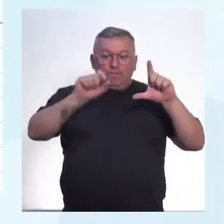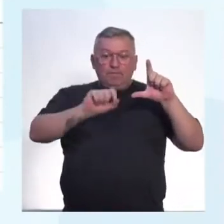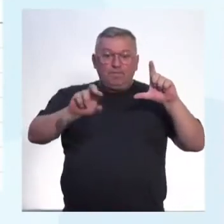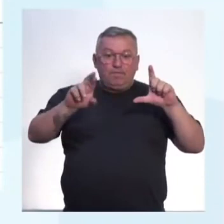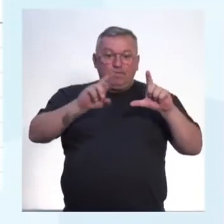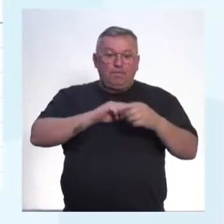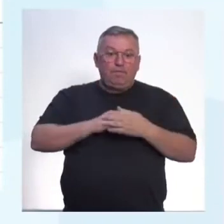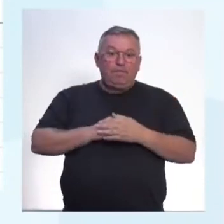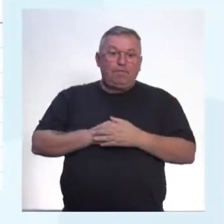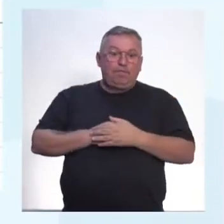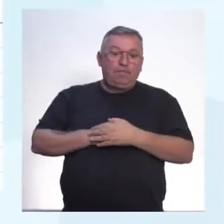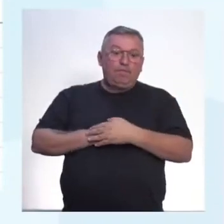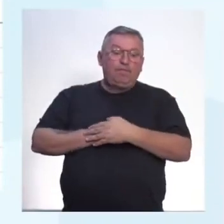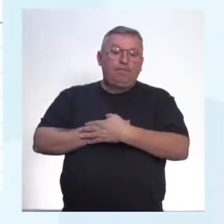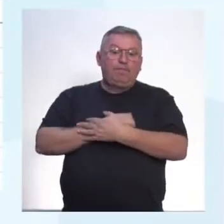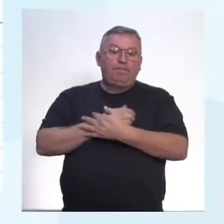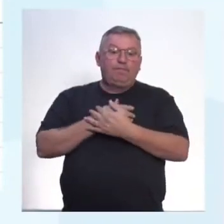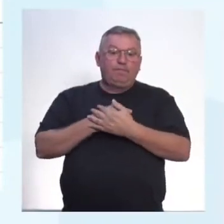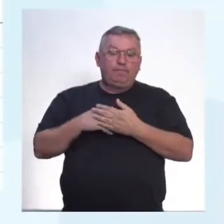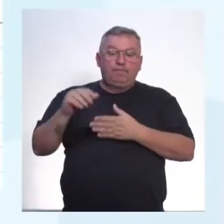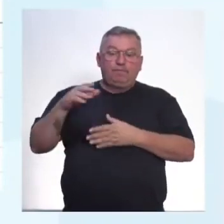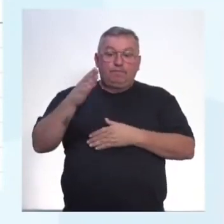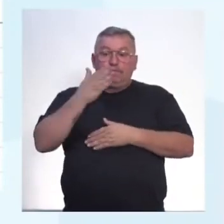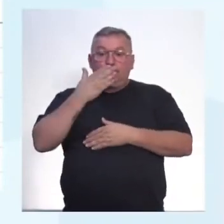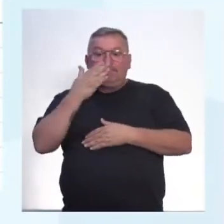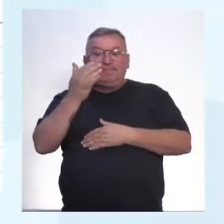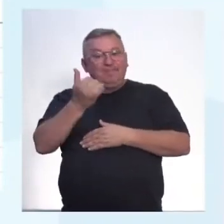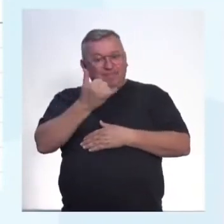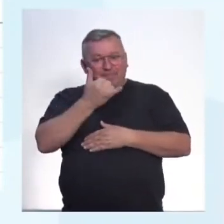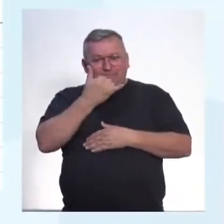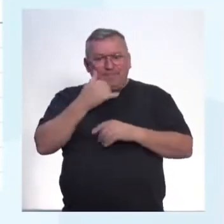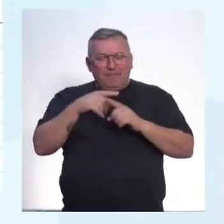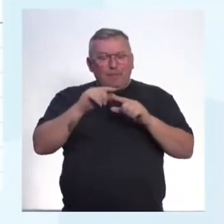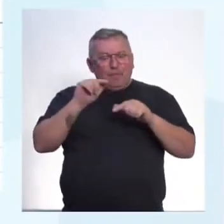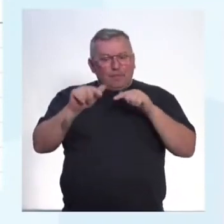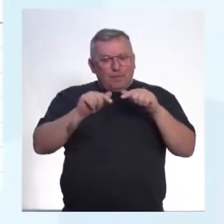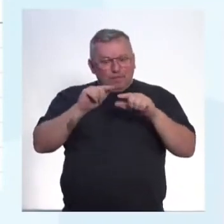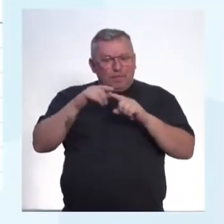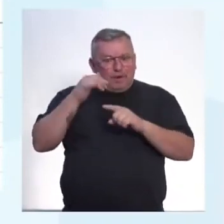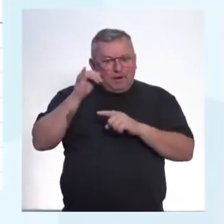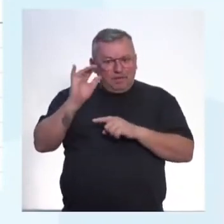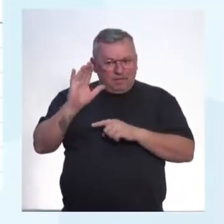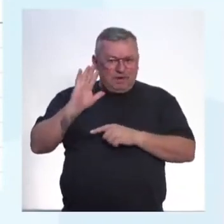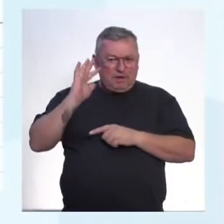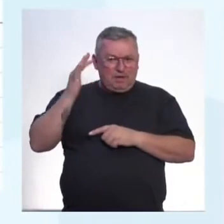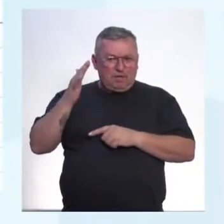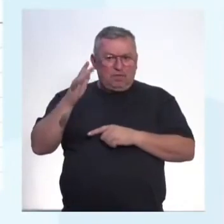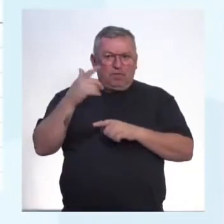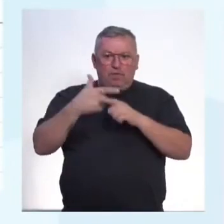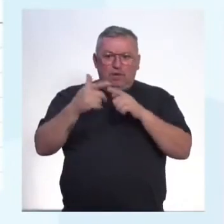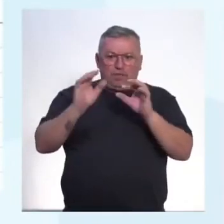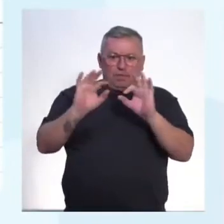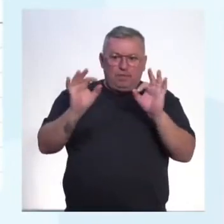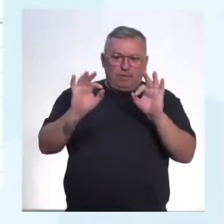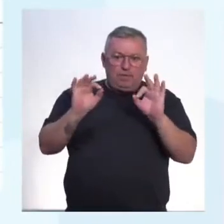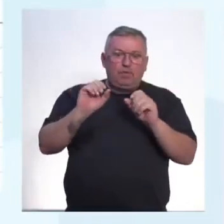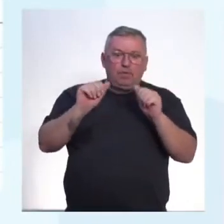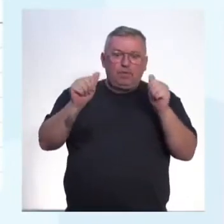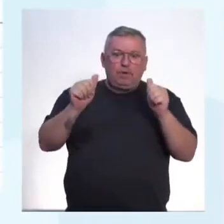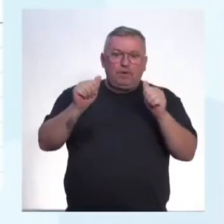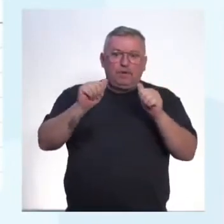resposta, né? Beleza, tá? A gente realmente pede desculpas e a gente vai trabalhar para que isso seja melhorado. Tudo